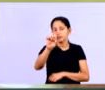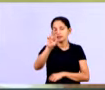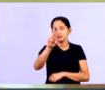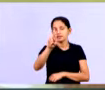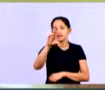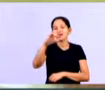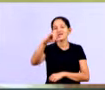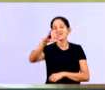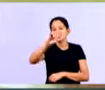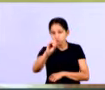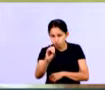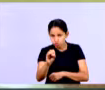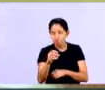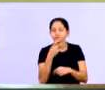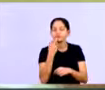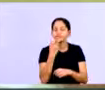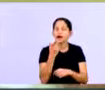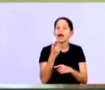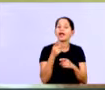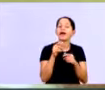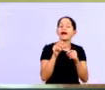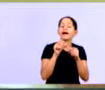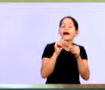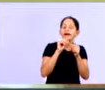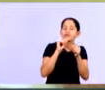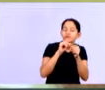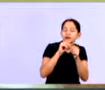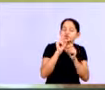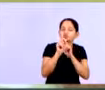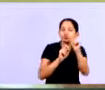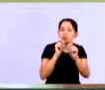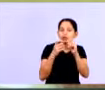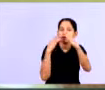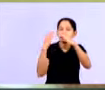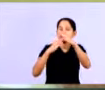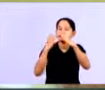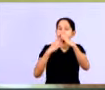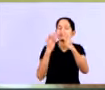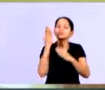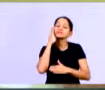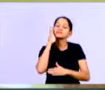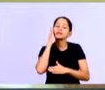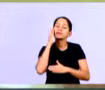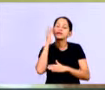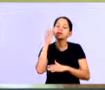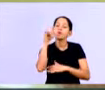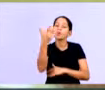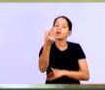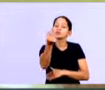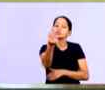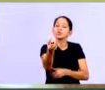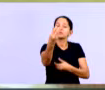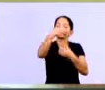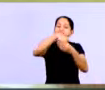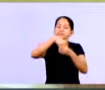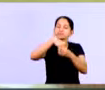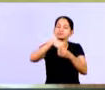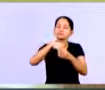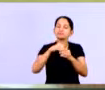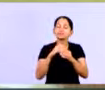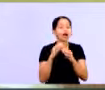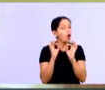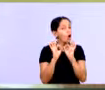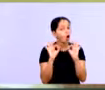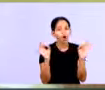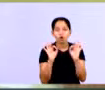Diz o seguinte: serve para que a empresa tenha como saber o tempo que leva para o investimento ter retorno. Excelente